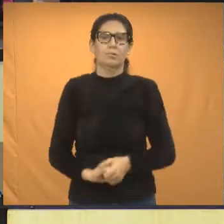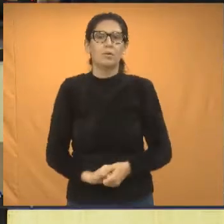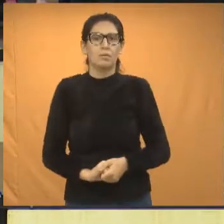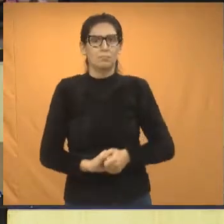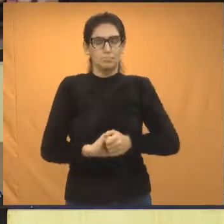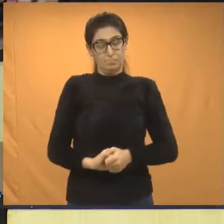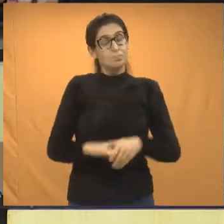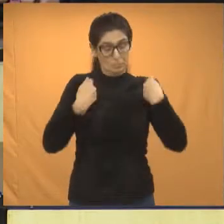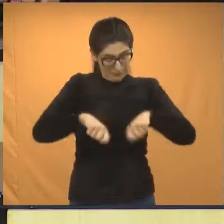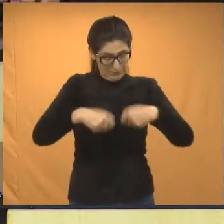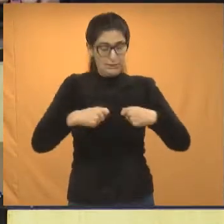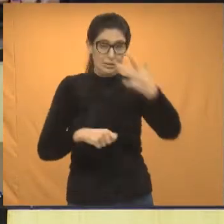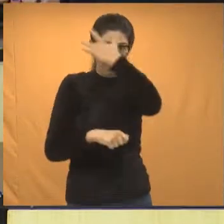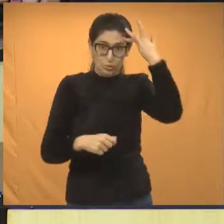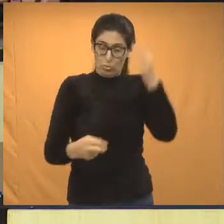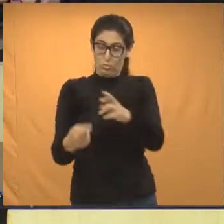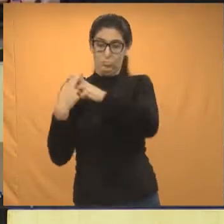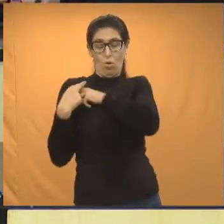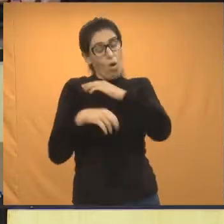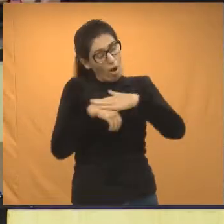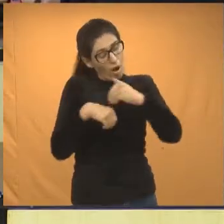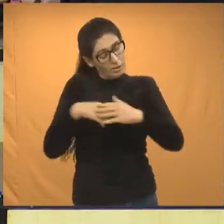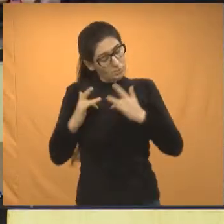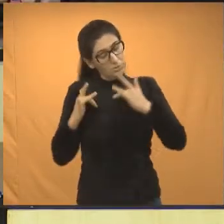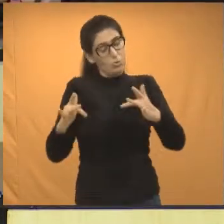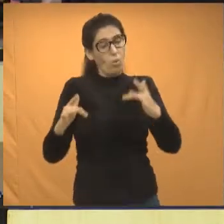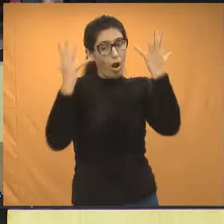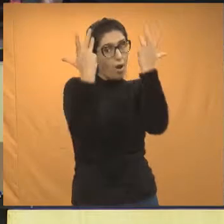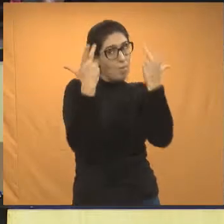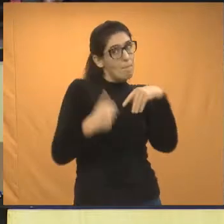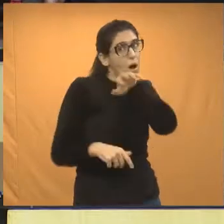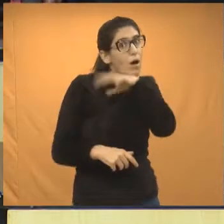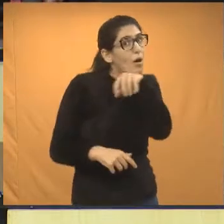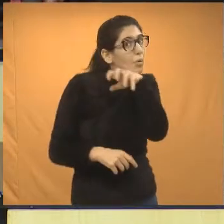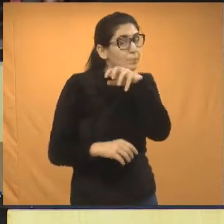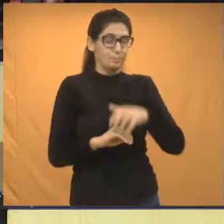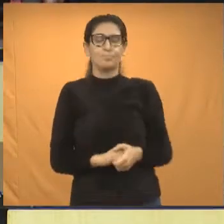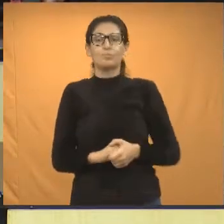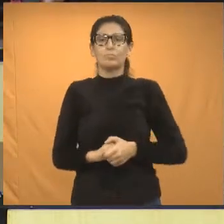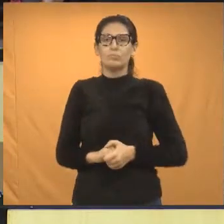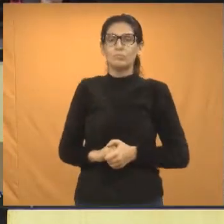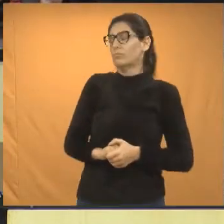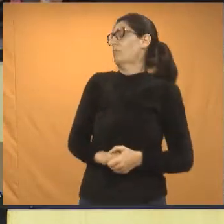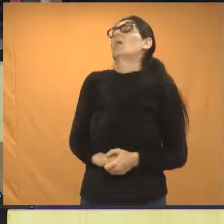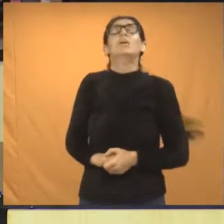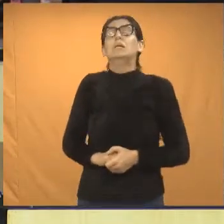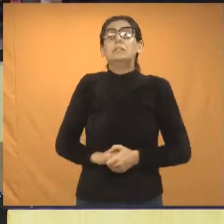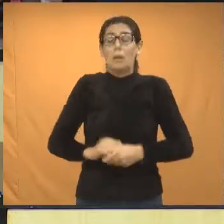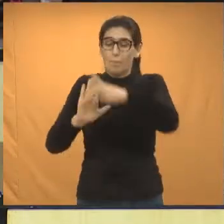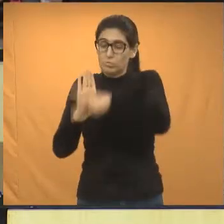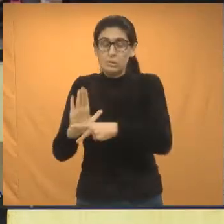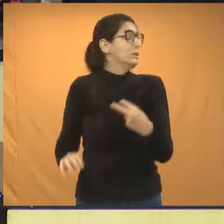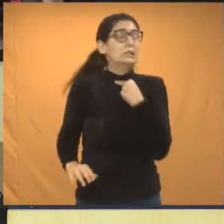Então, eu espero que realmente esse projeto não venha atrapalhar o desenvolvimento da cidade e